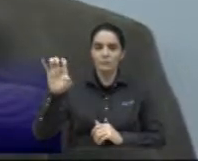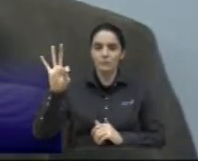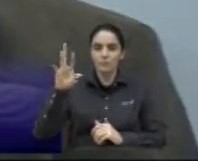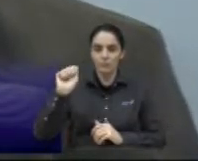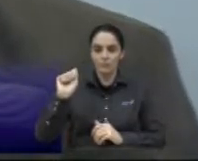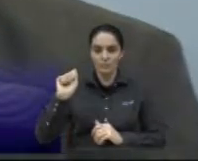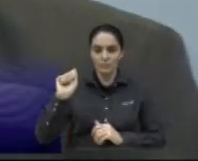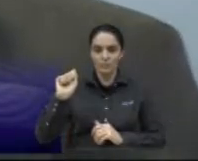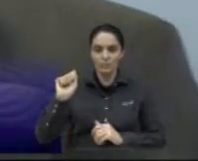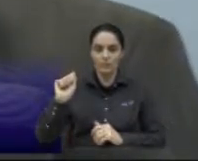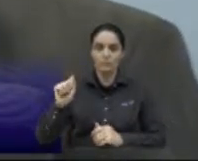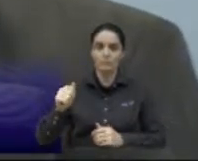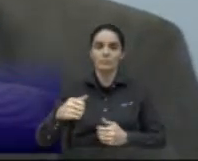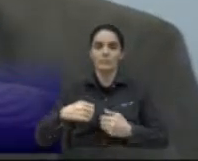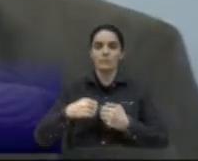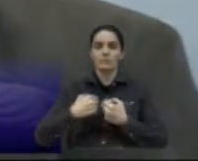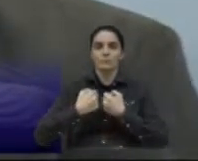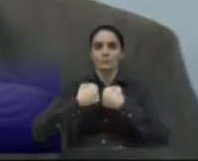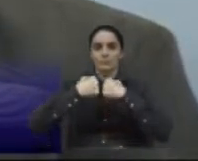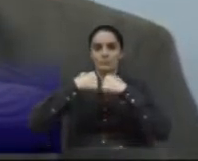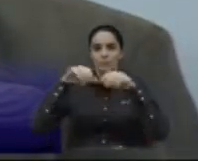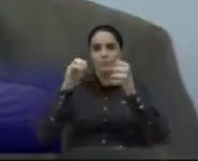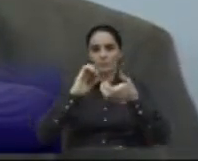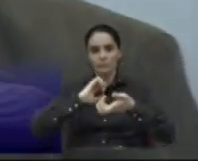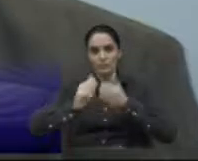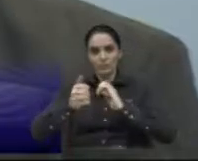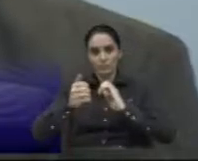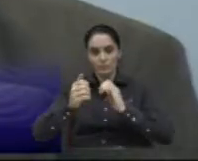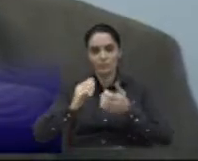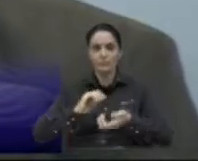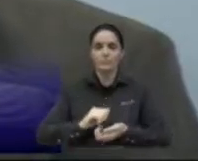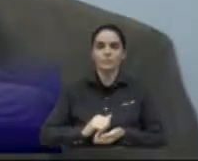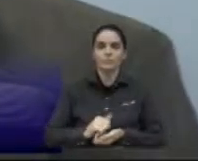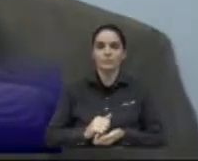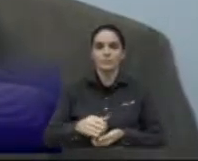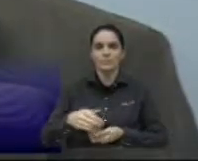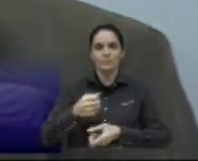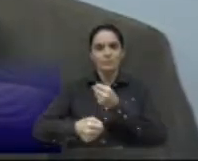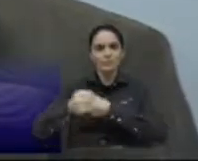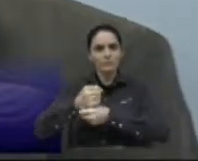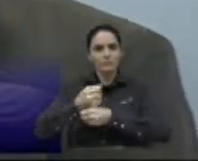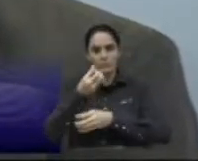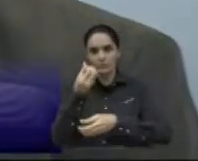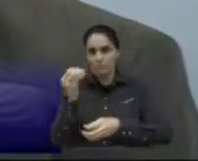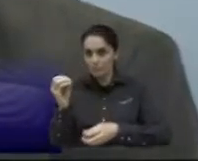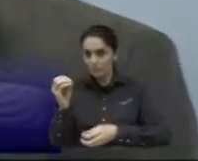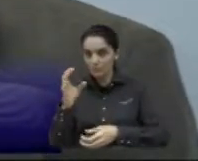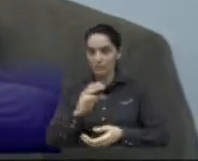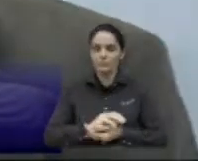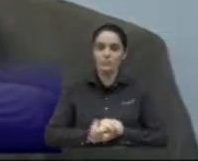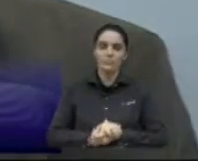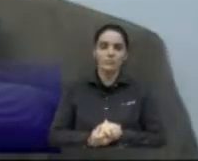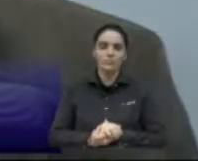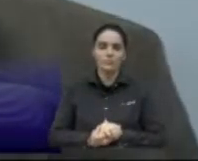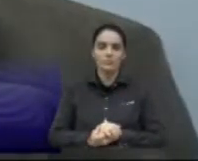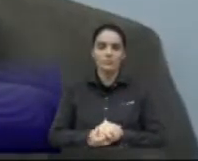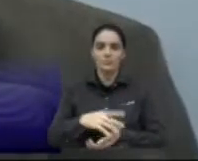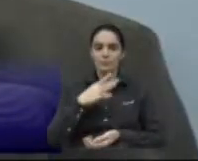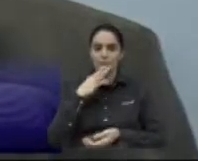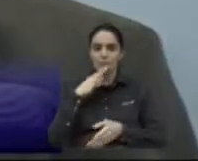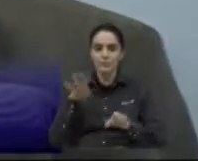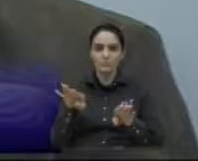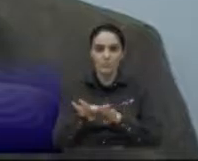de 70, no Amador, logo que cheguei de São Paulo para Limeira, e conheci também o Luiz